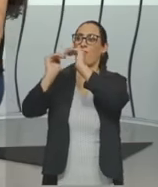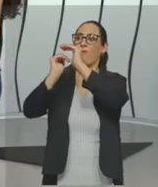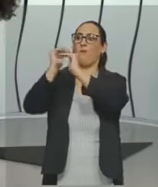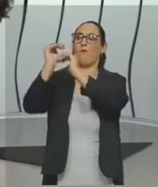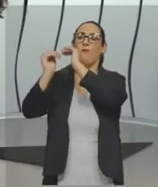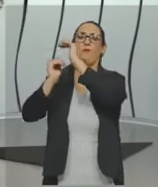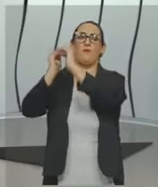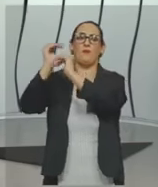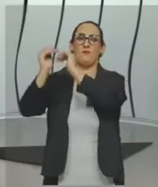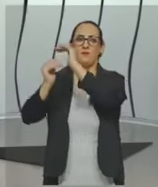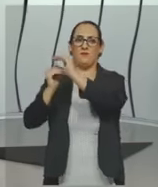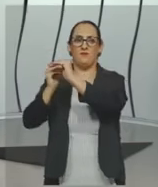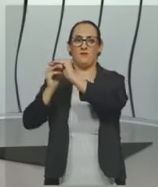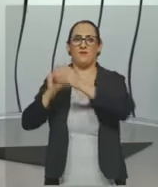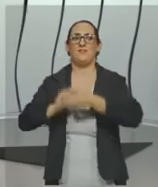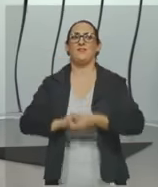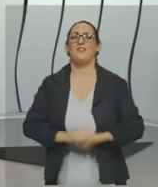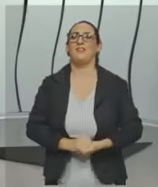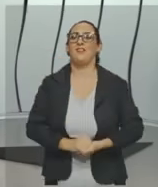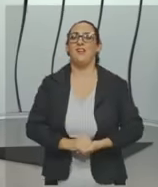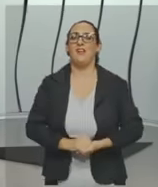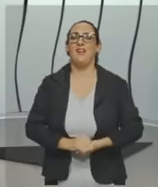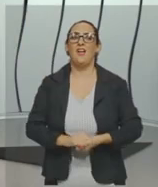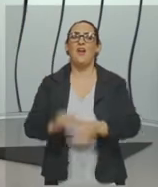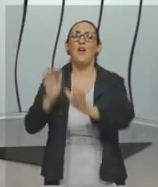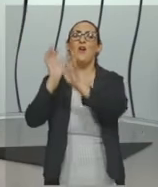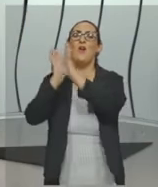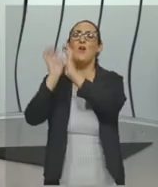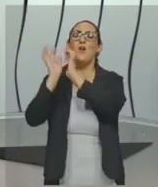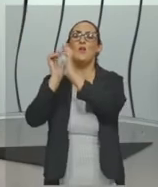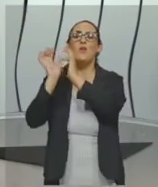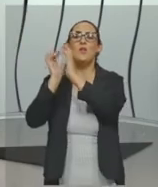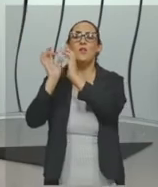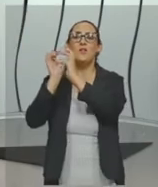plasticidade cerebral. E o nosso cérebro, ele é muito